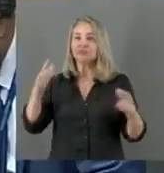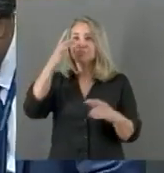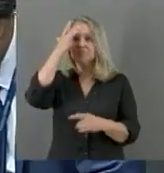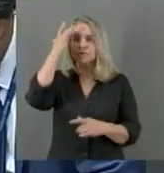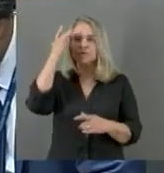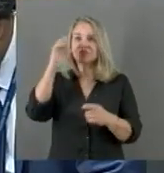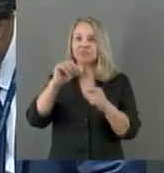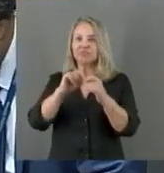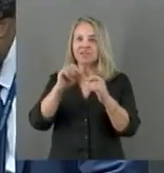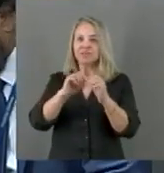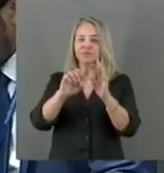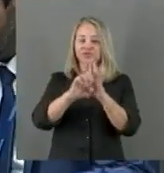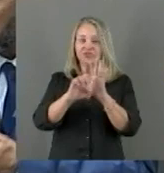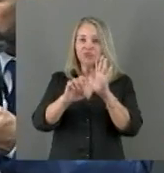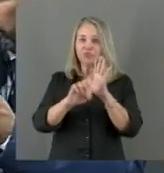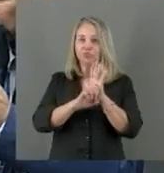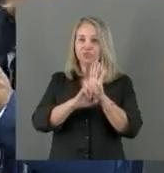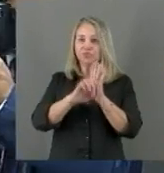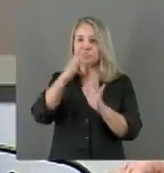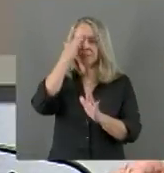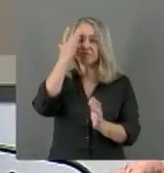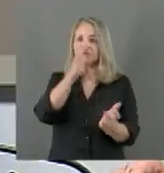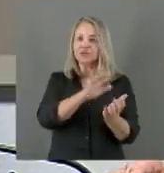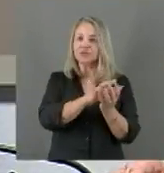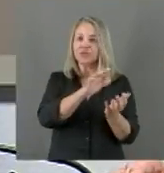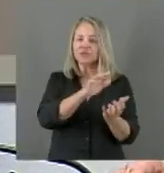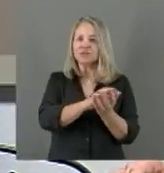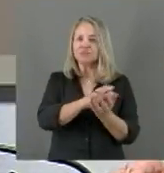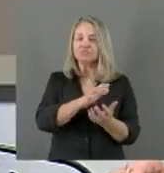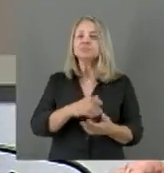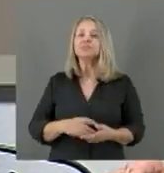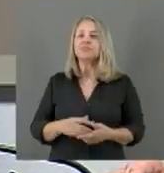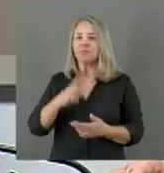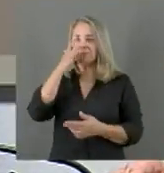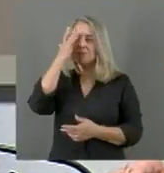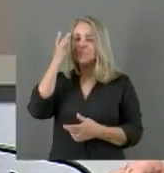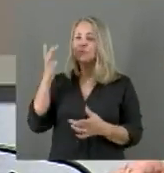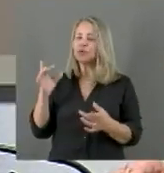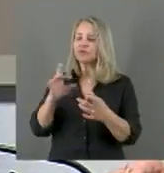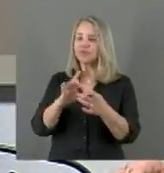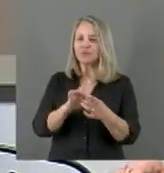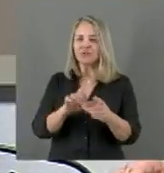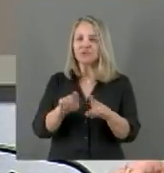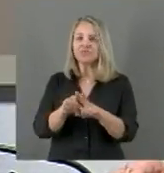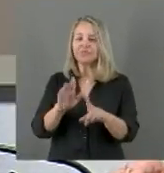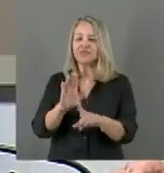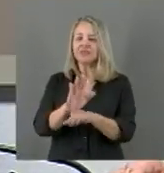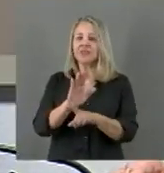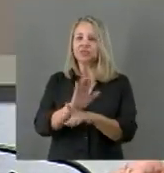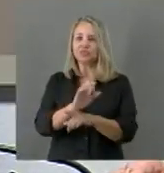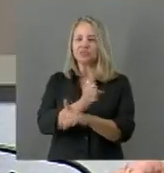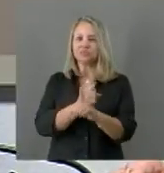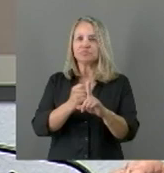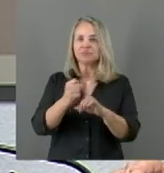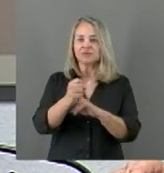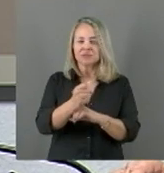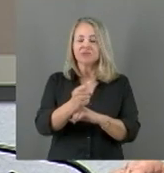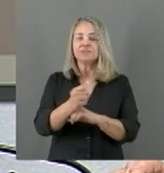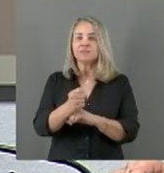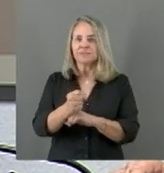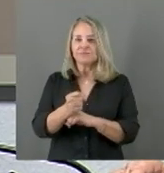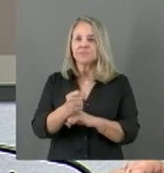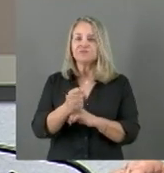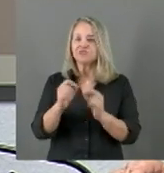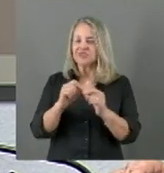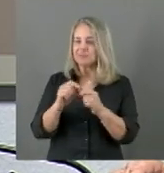Idoso. Exatamente, uma pessoa profundamente vinculada a toda a área da assistência social, cumpriu um